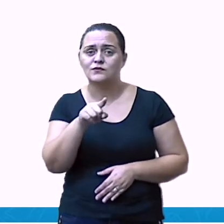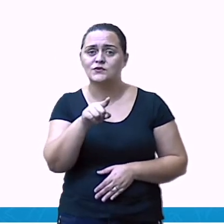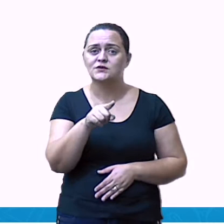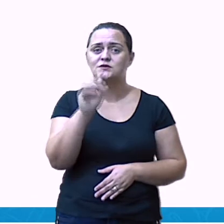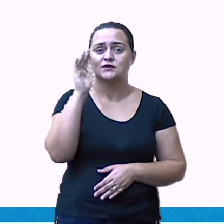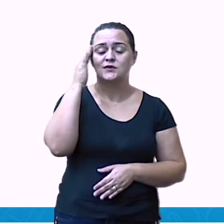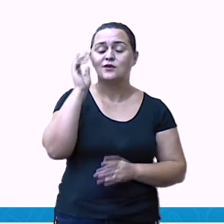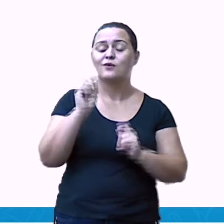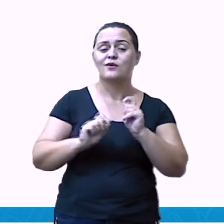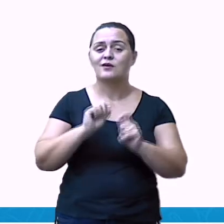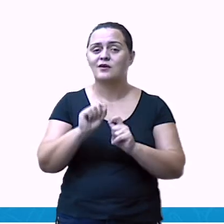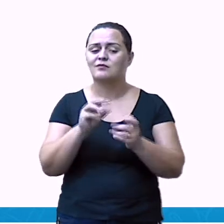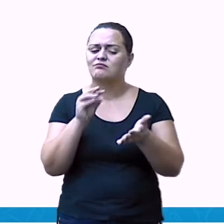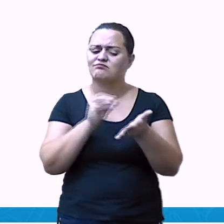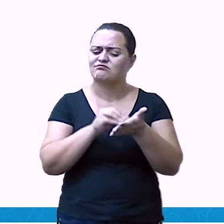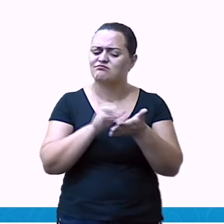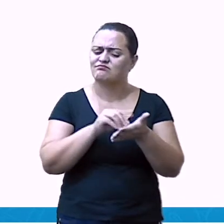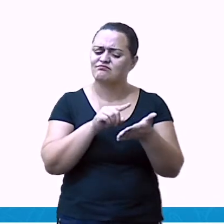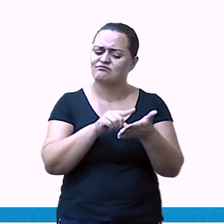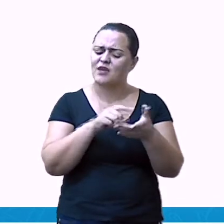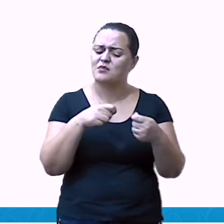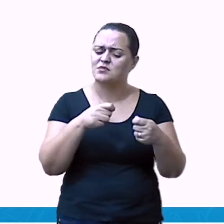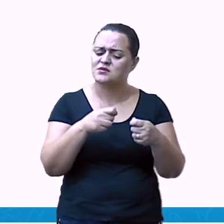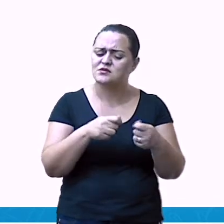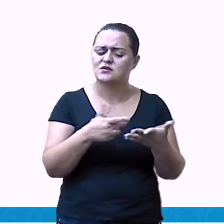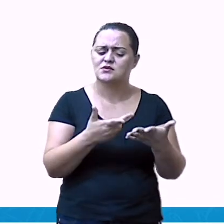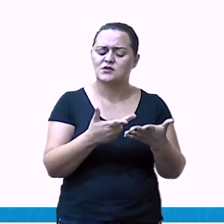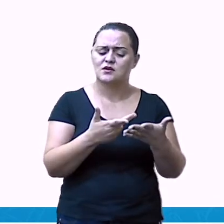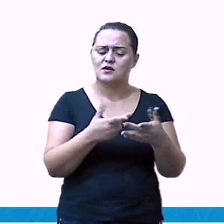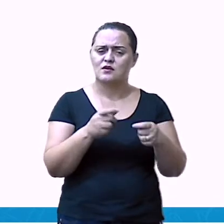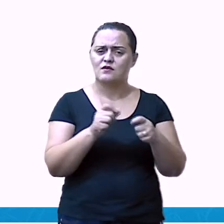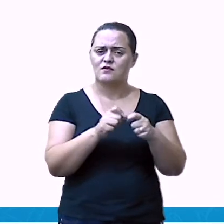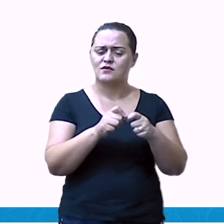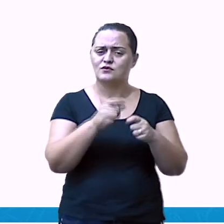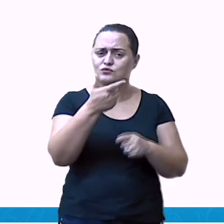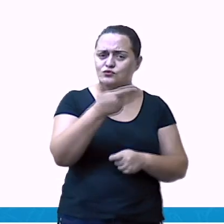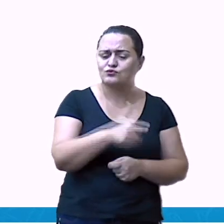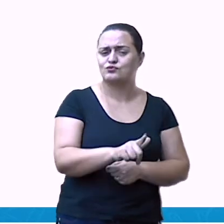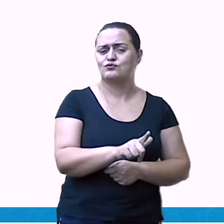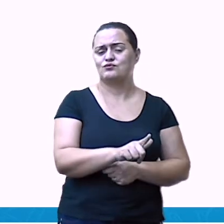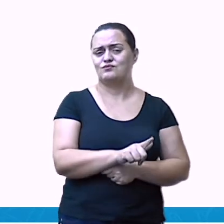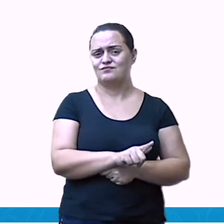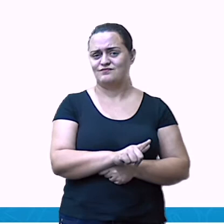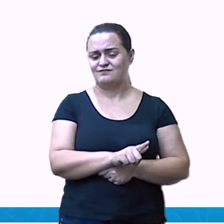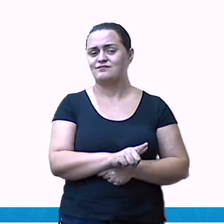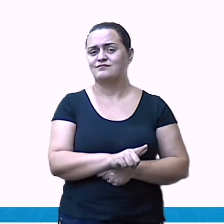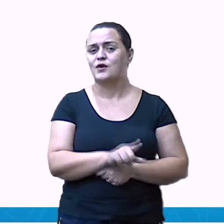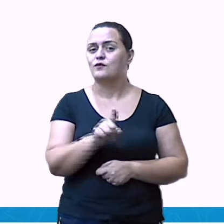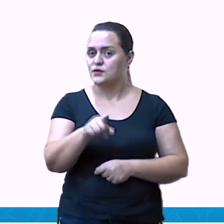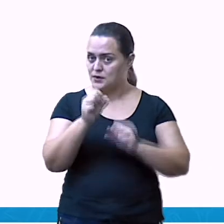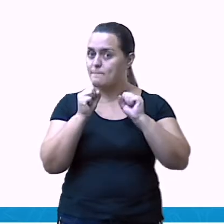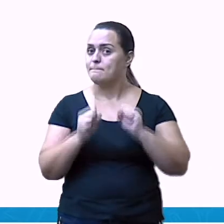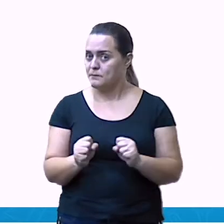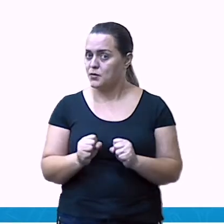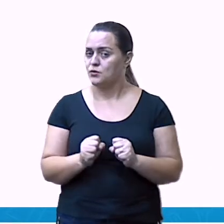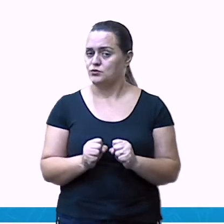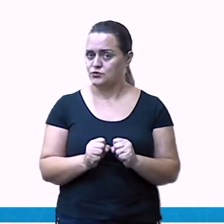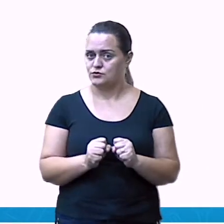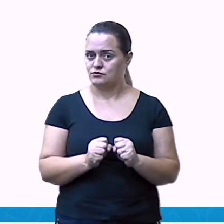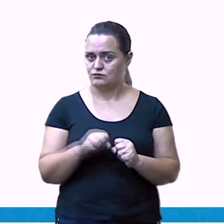algo. Então, volte, leia novamente e faça as correções. Lembrando que você é capaz disso, tá?